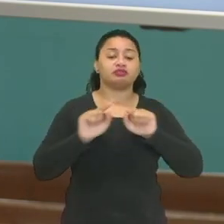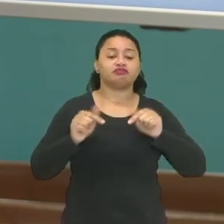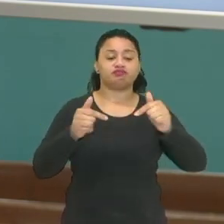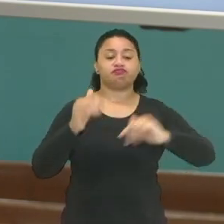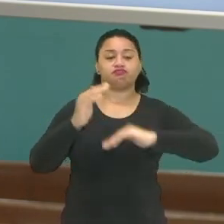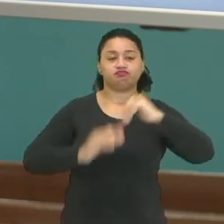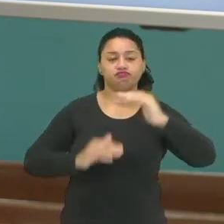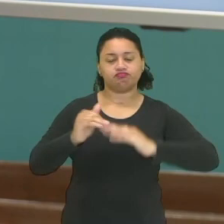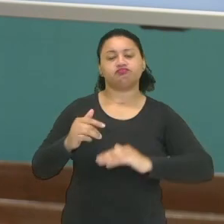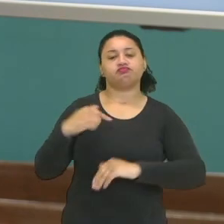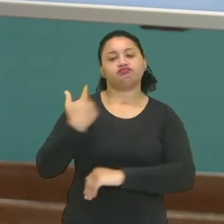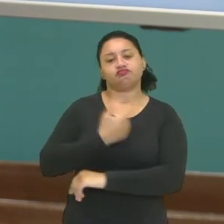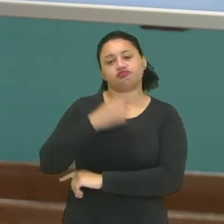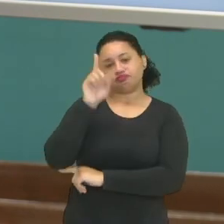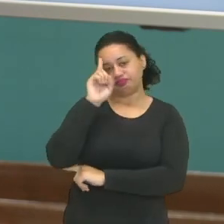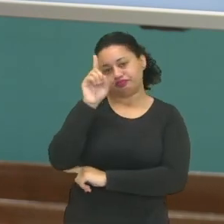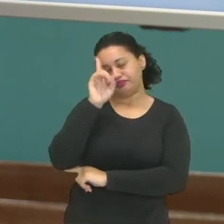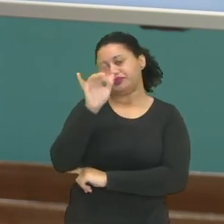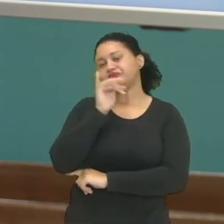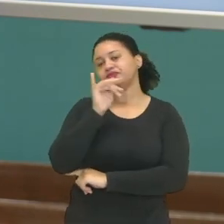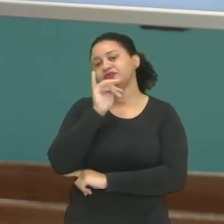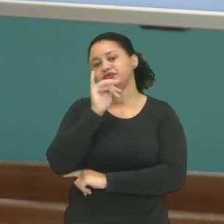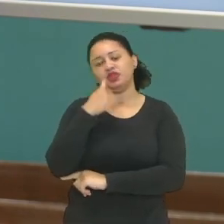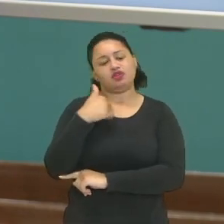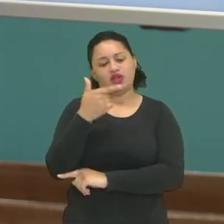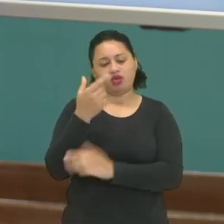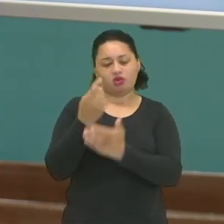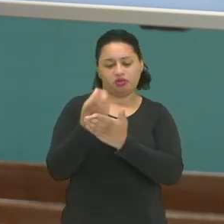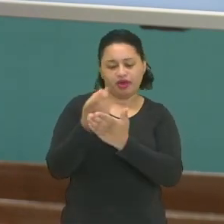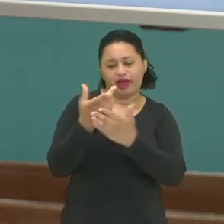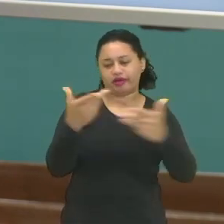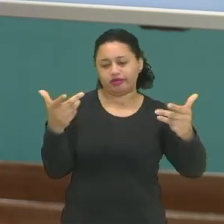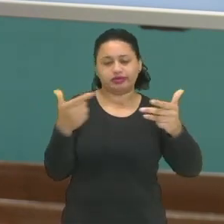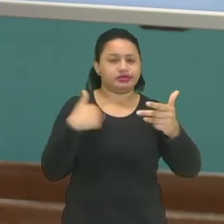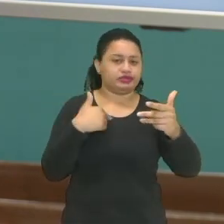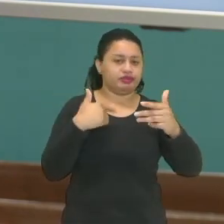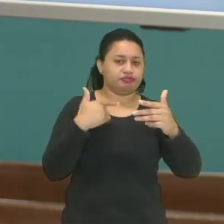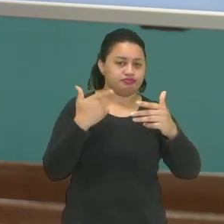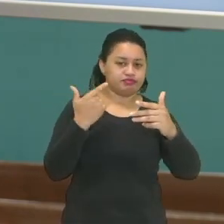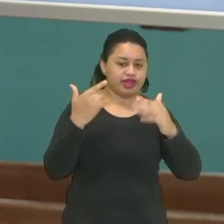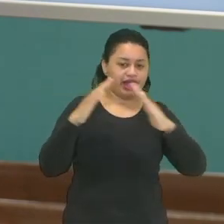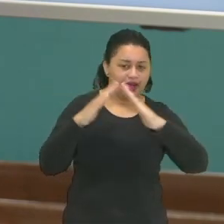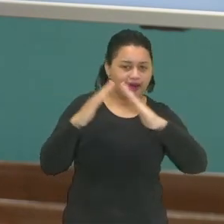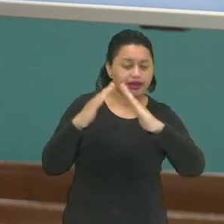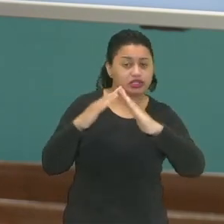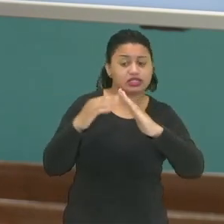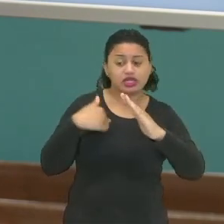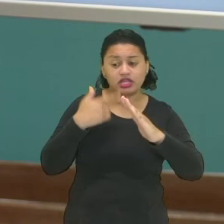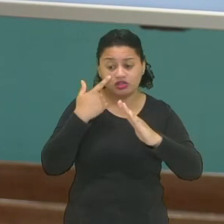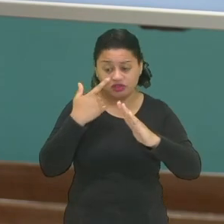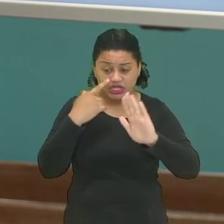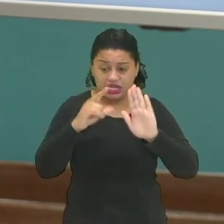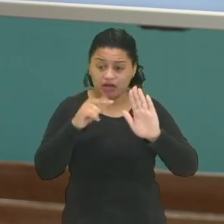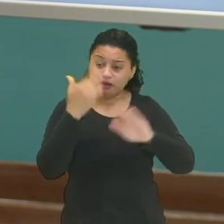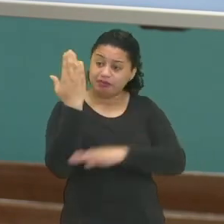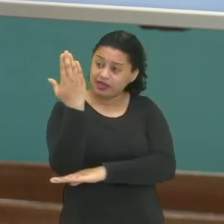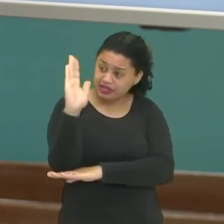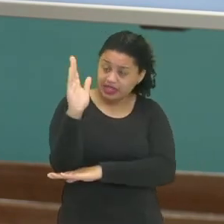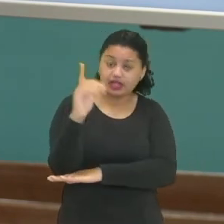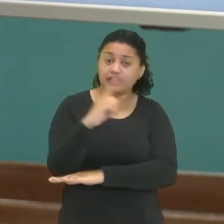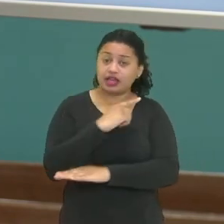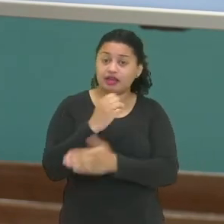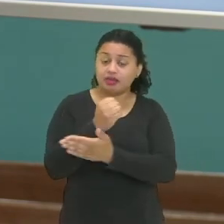nosso dia a dia. Comprar, por exemplo, né, móveis com certificação de madeira legalizada, ou então, por